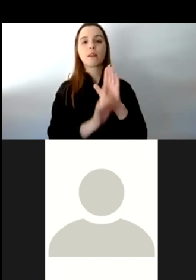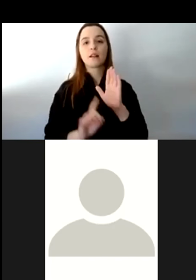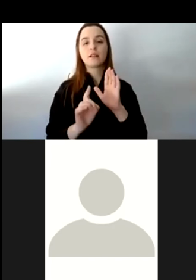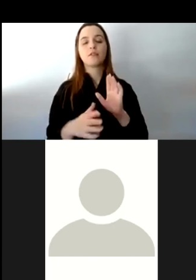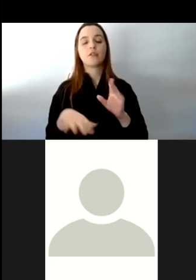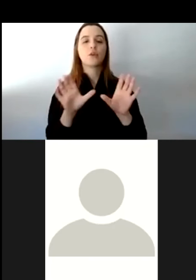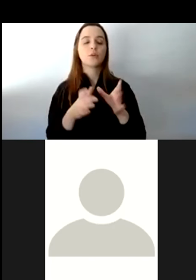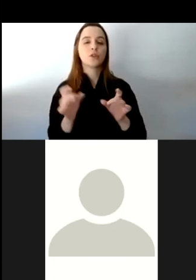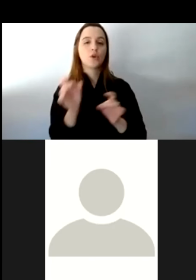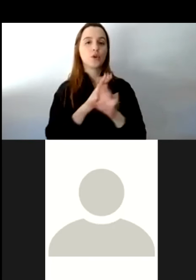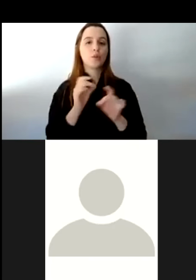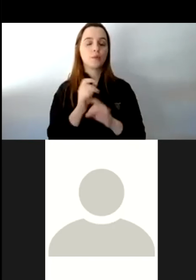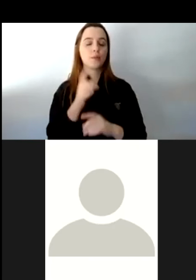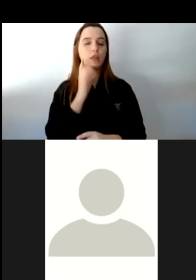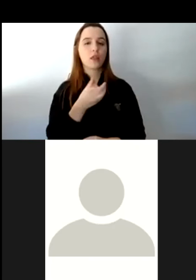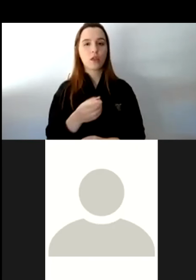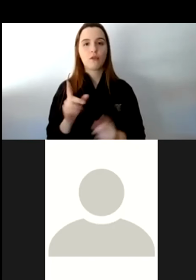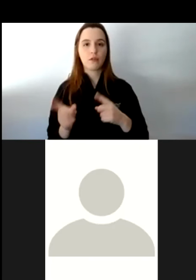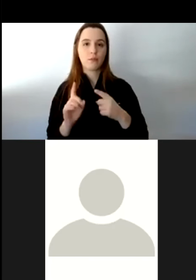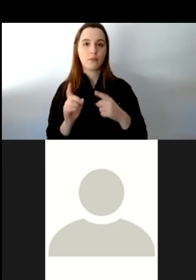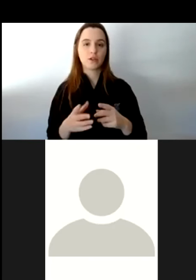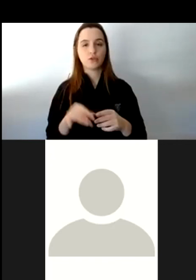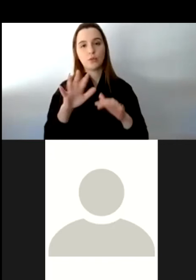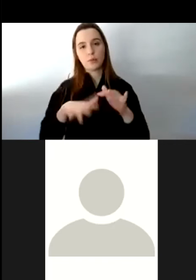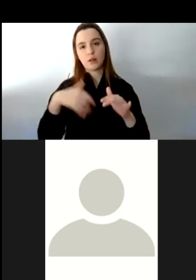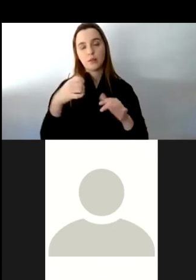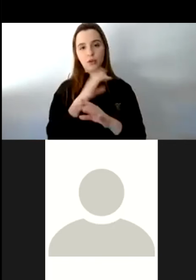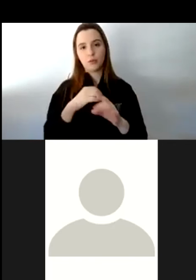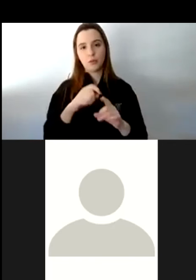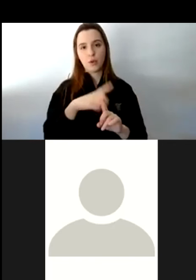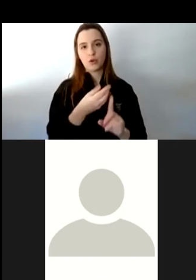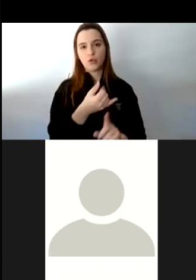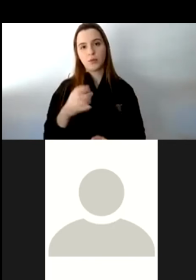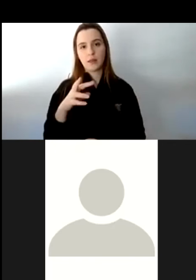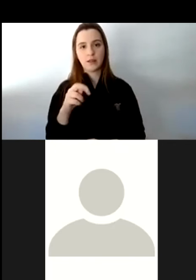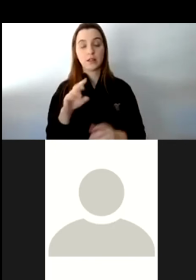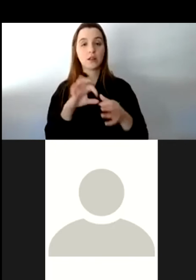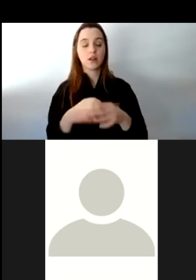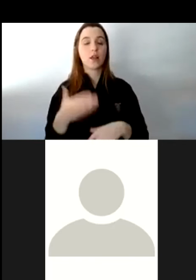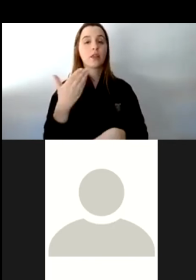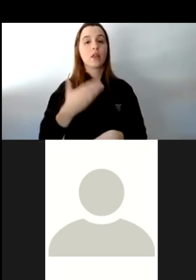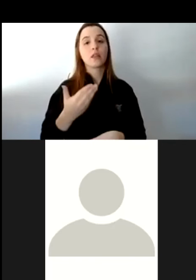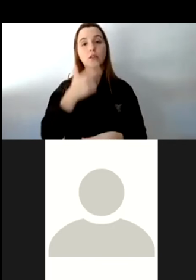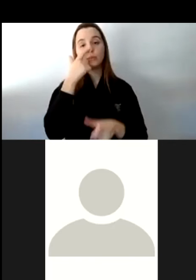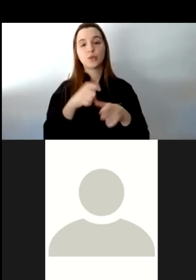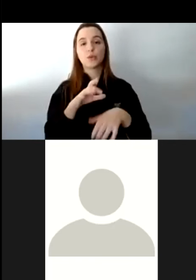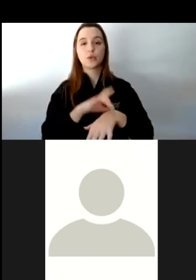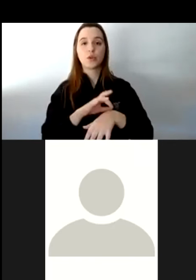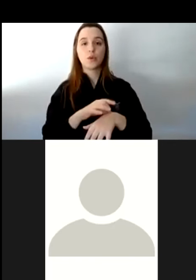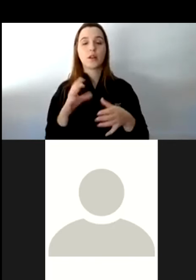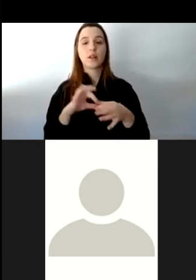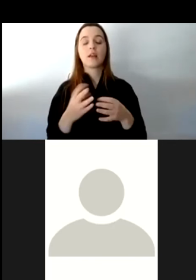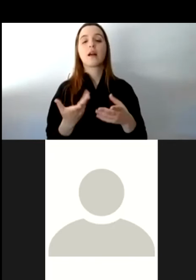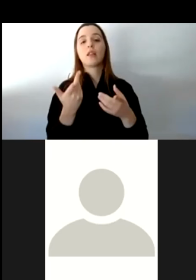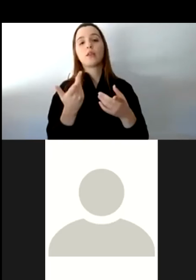Parlamento Europeu, 2013, relativa aos direitos dos doentes em matéria de cuidados de saúde